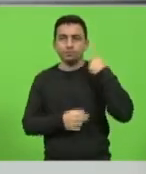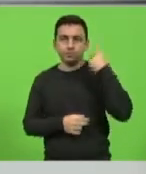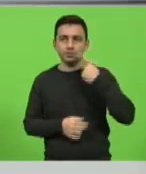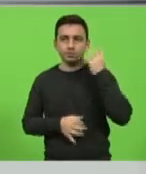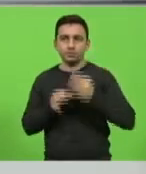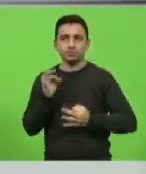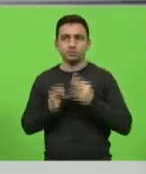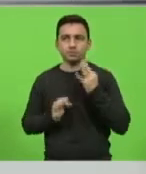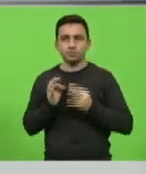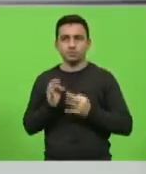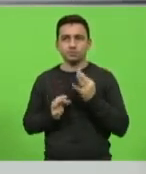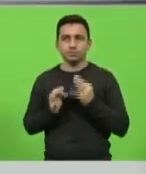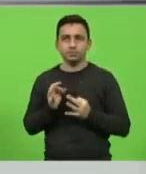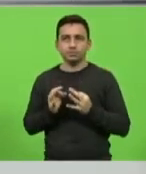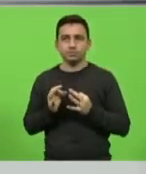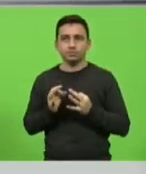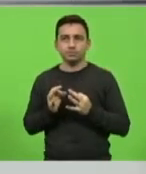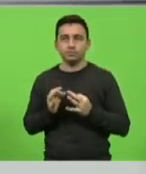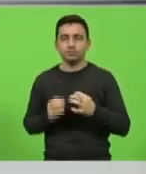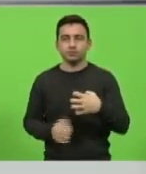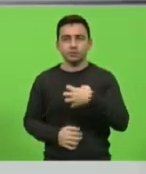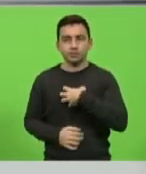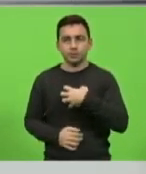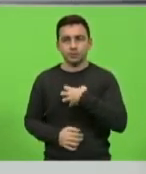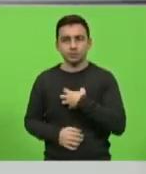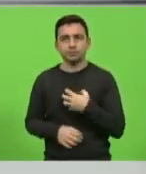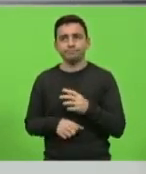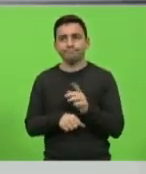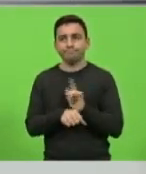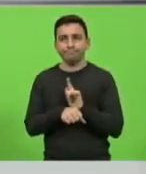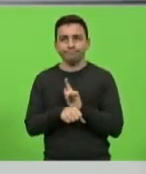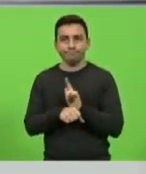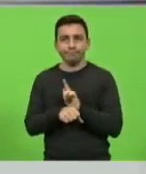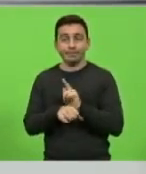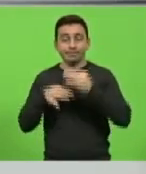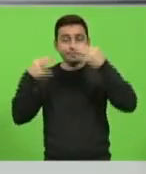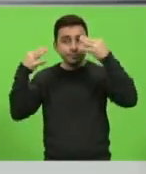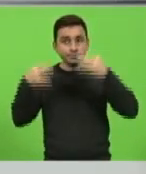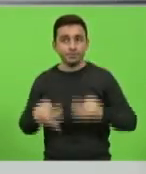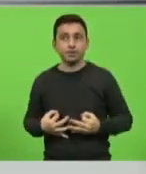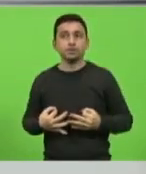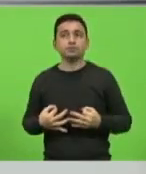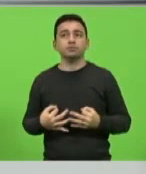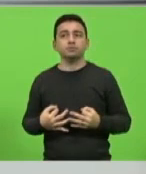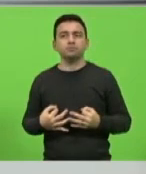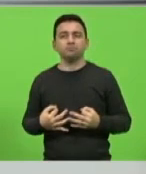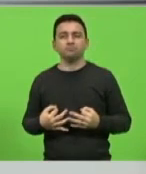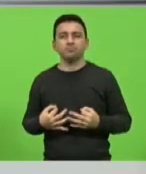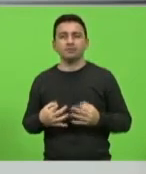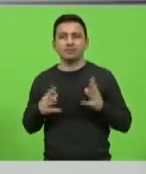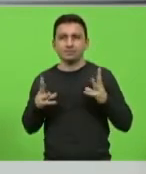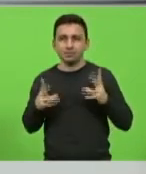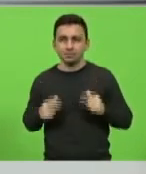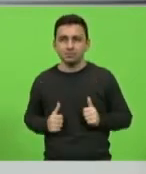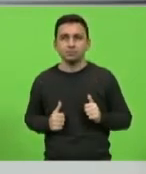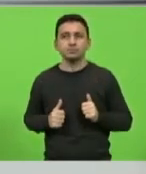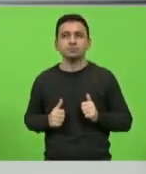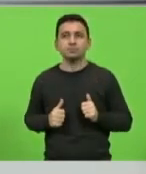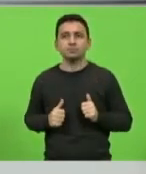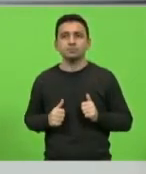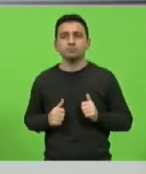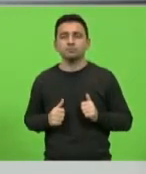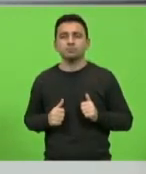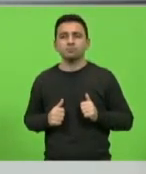político-jurídica, no sentido de gestão lícita, proba, decente e